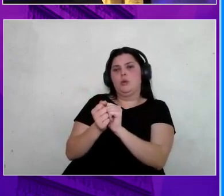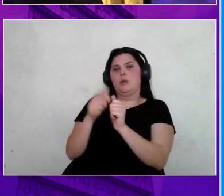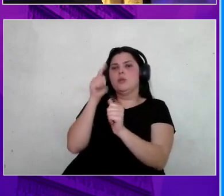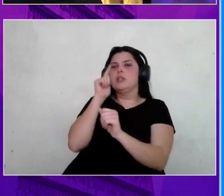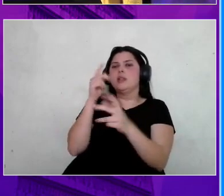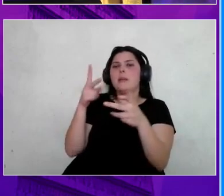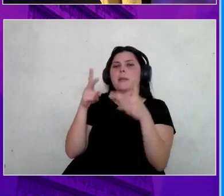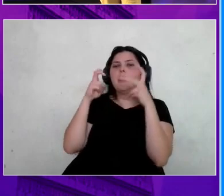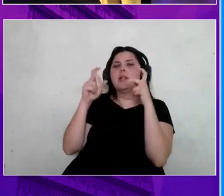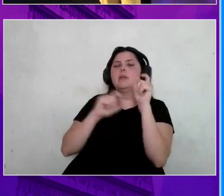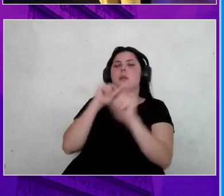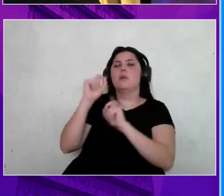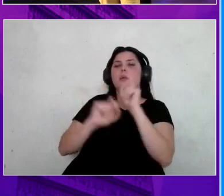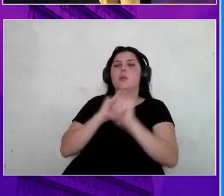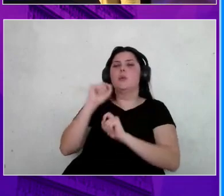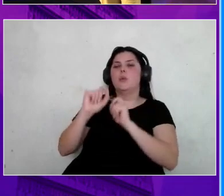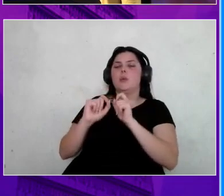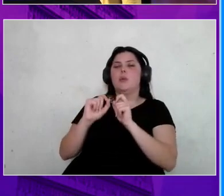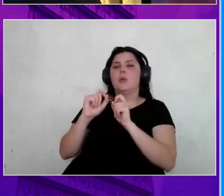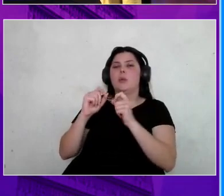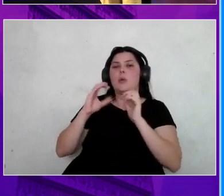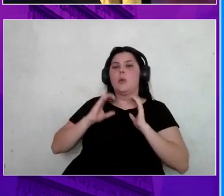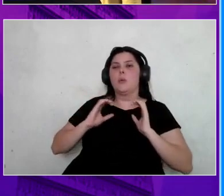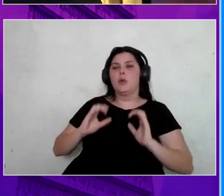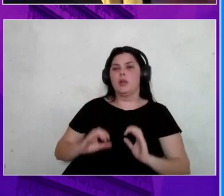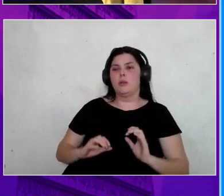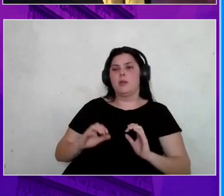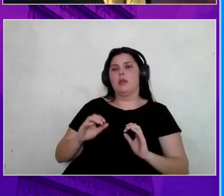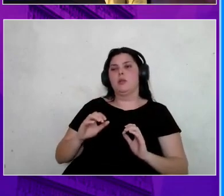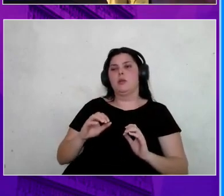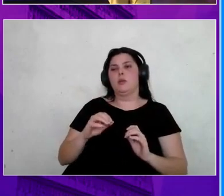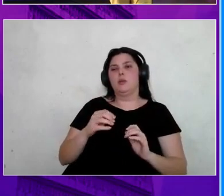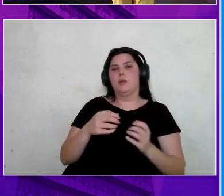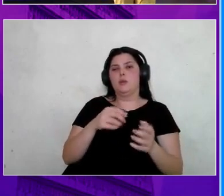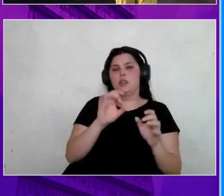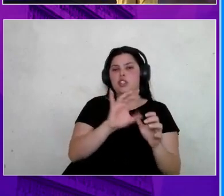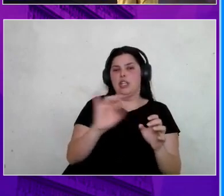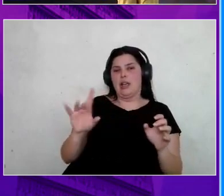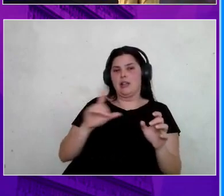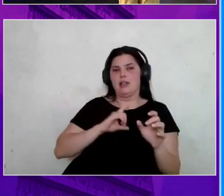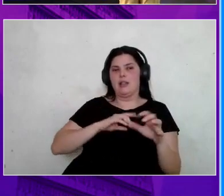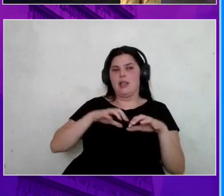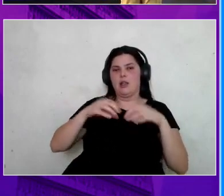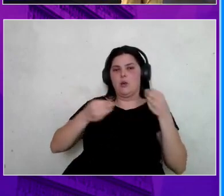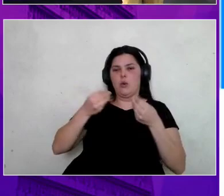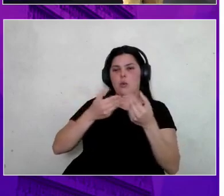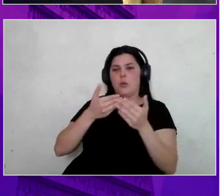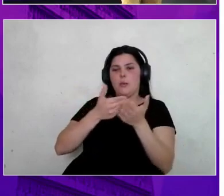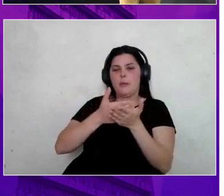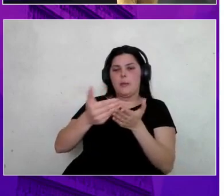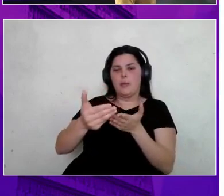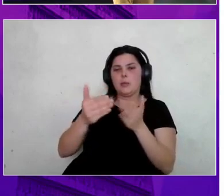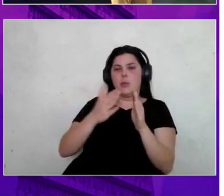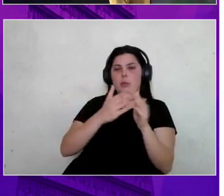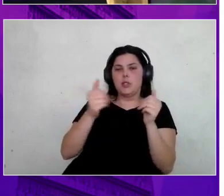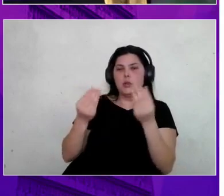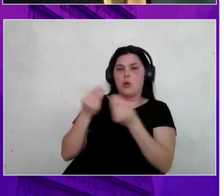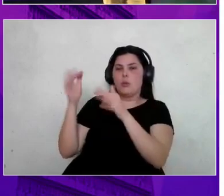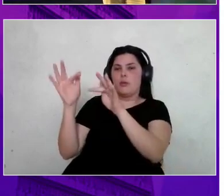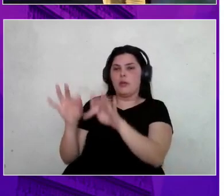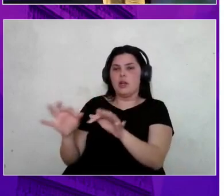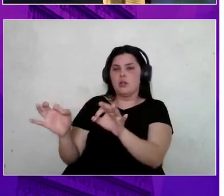qual é o comportamento entre uma aplicação e outra, né? Como começou essa requisição e como ela terminou.